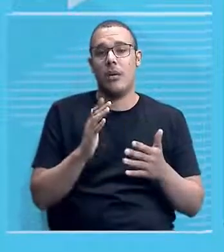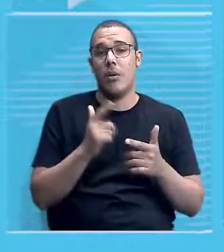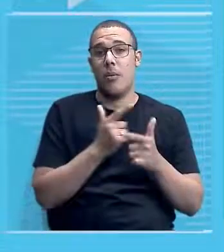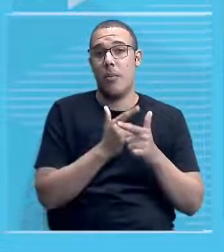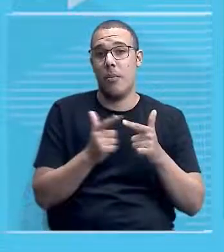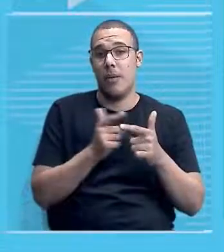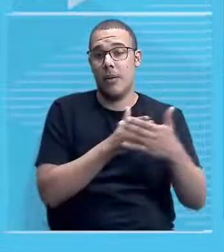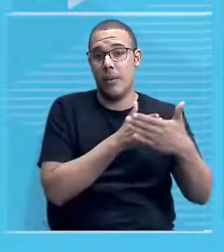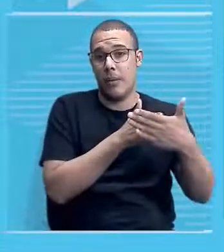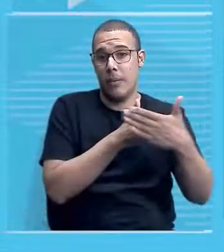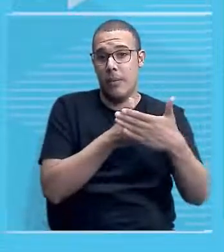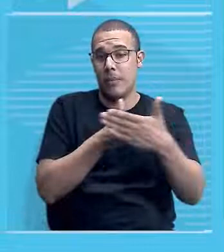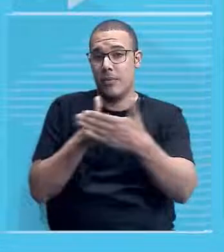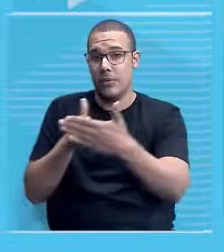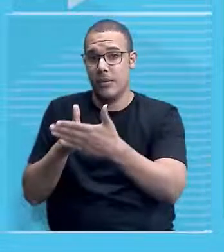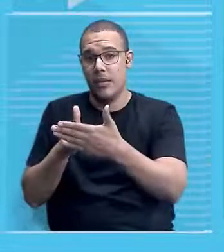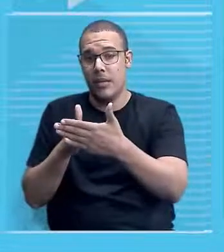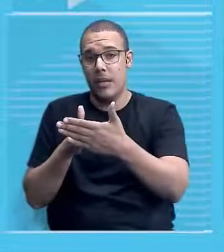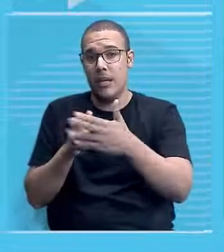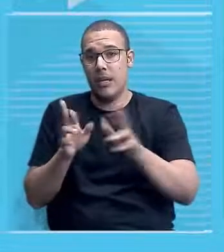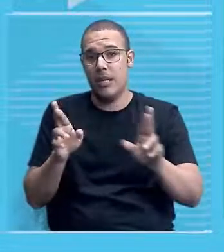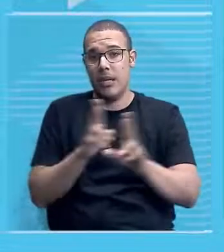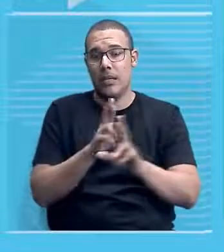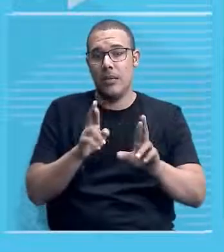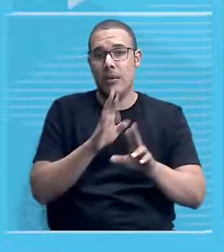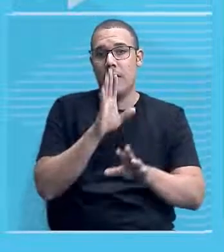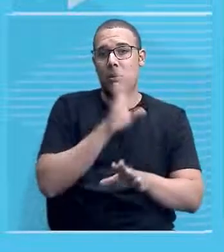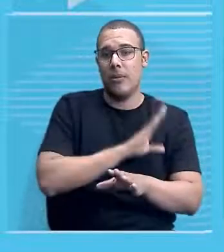entre Espanha e Portugal